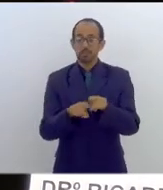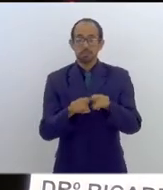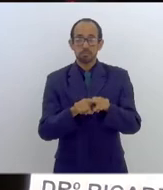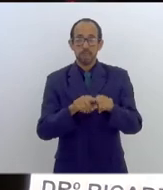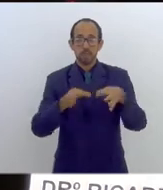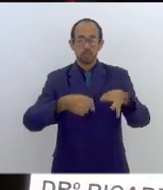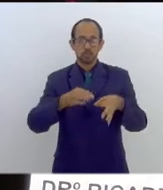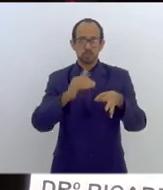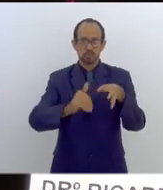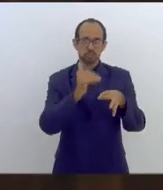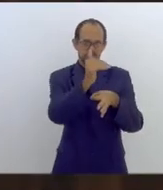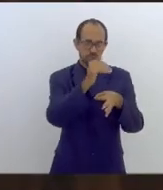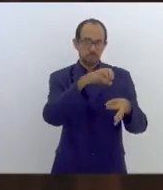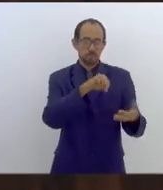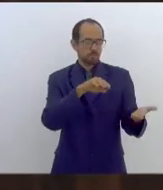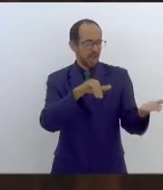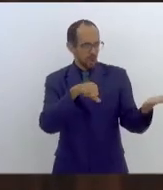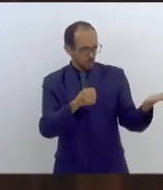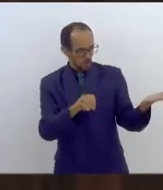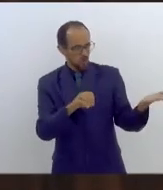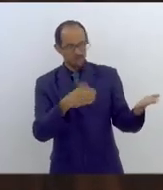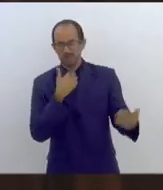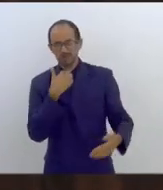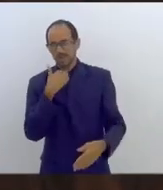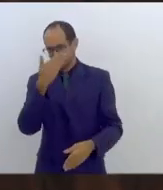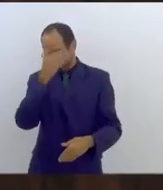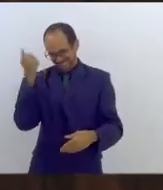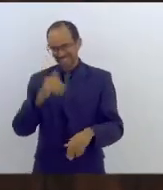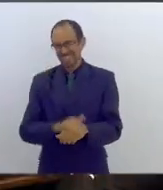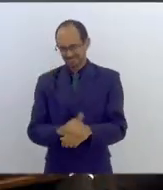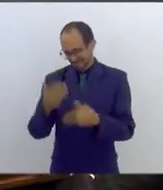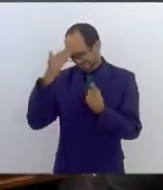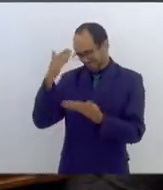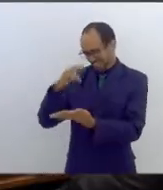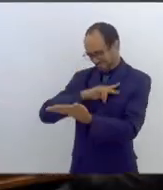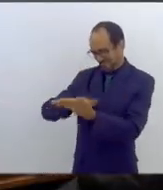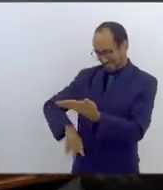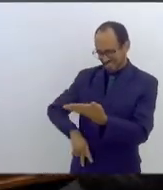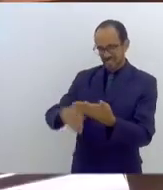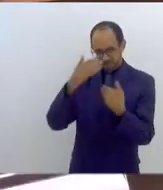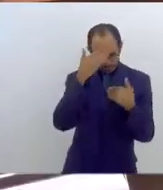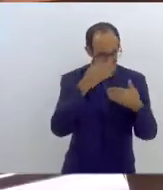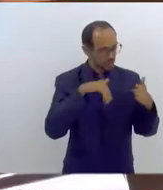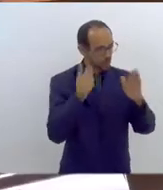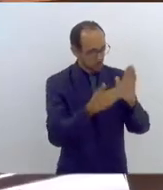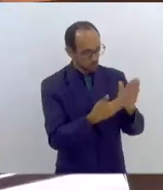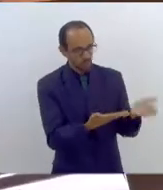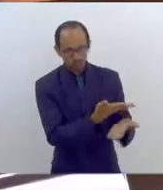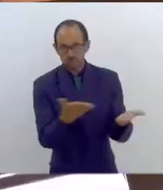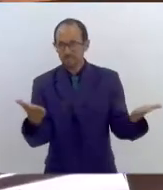Basílio também não posso esquecer Obrigado Presidente Obrigado a todos